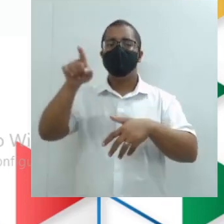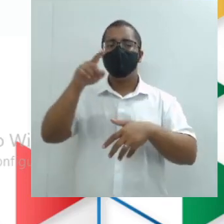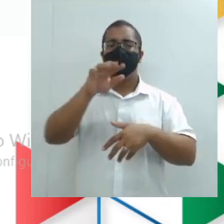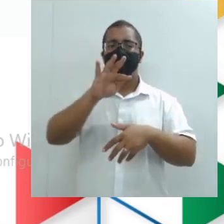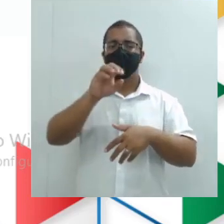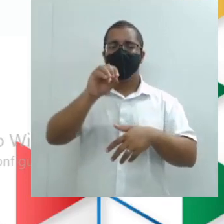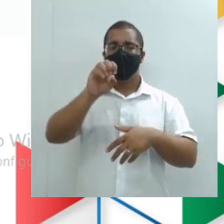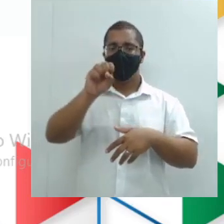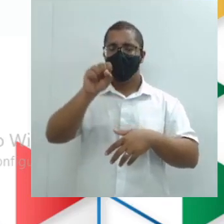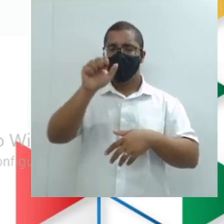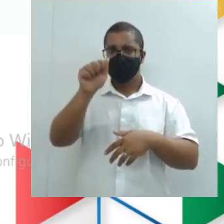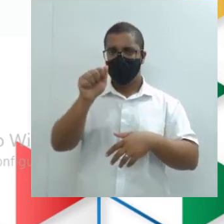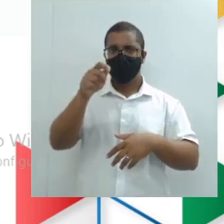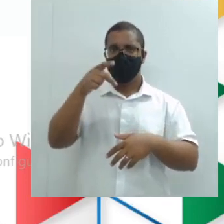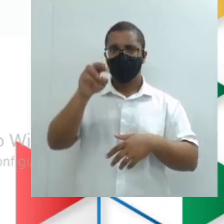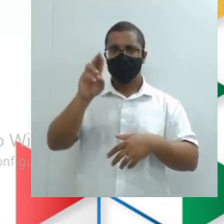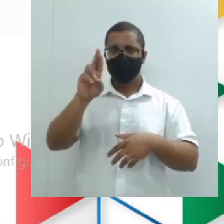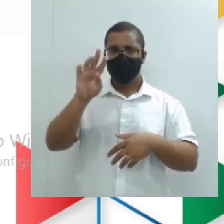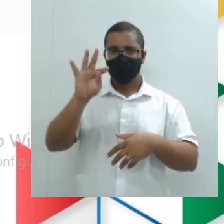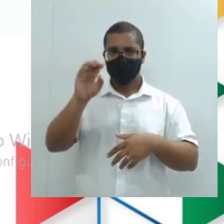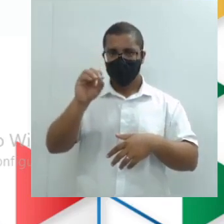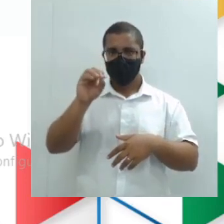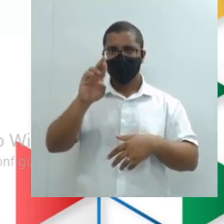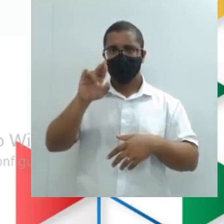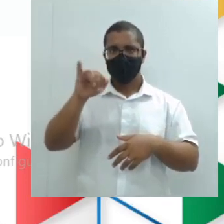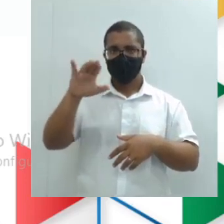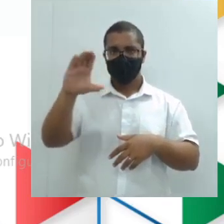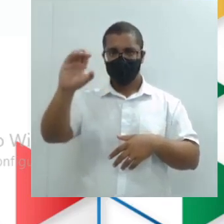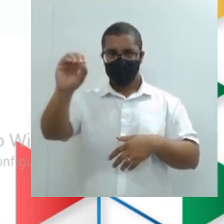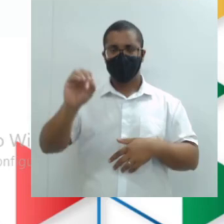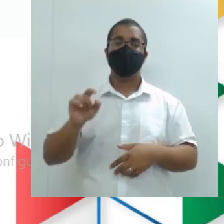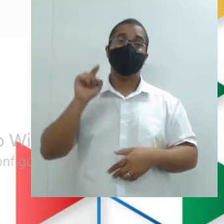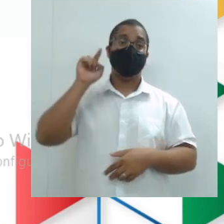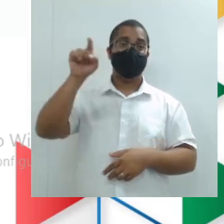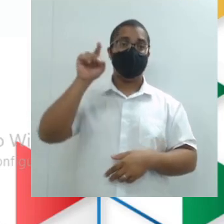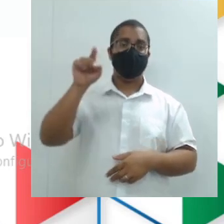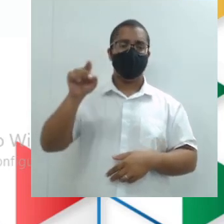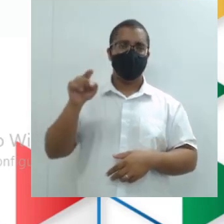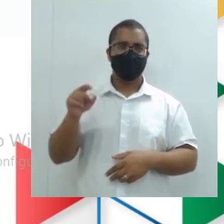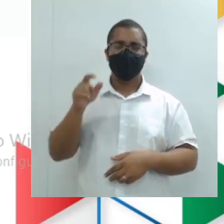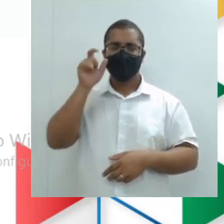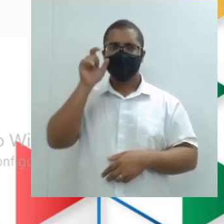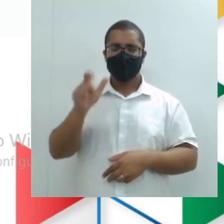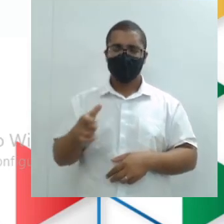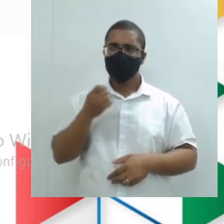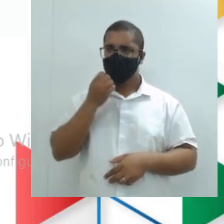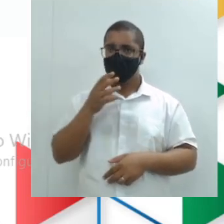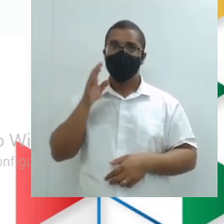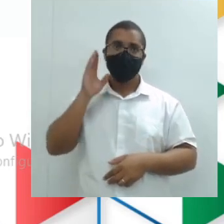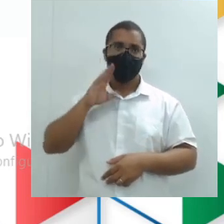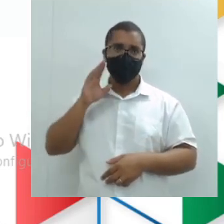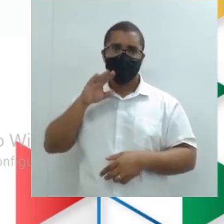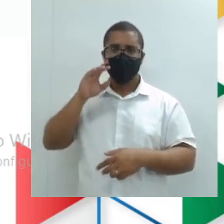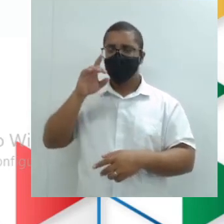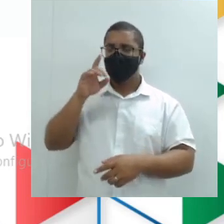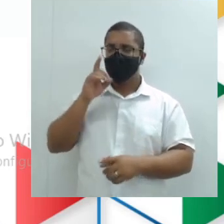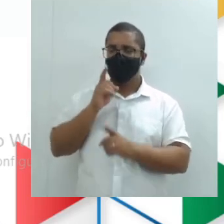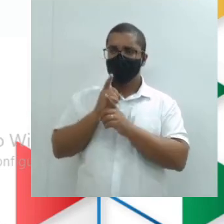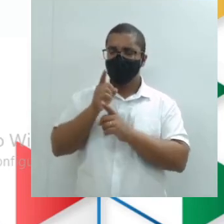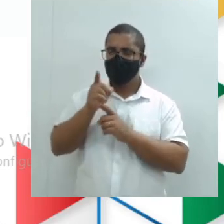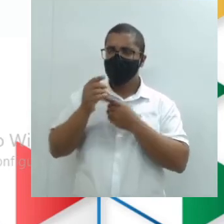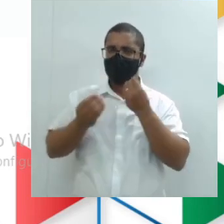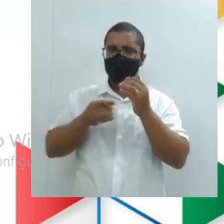é muito interessante, tá? Fossa de Porto Rico. É muito legal entender como que isso trabalha